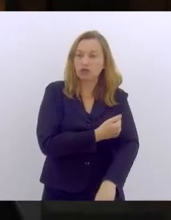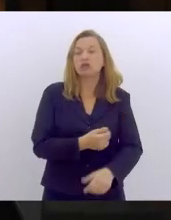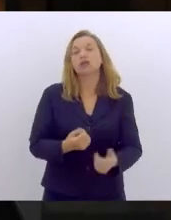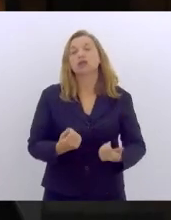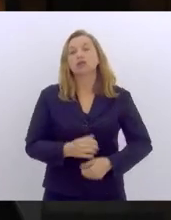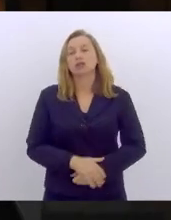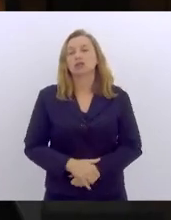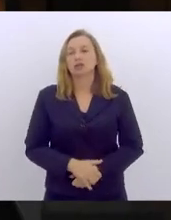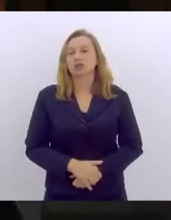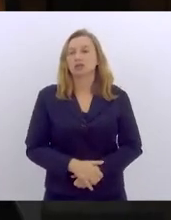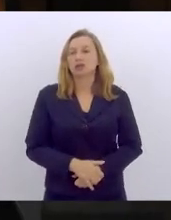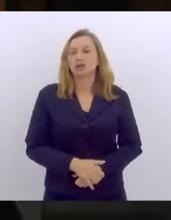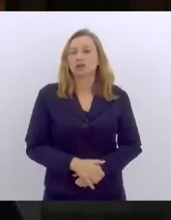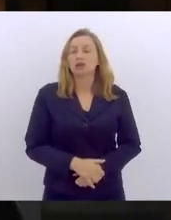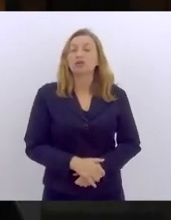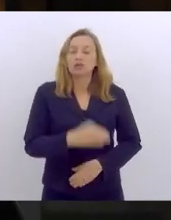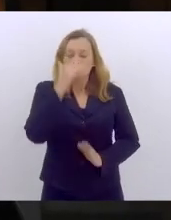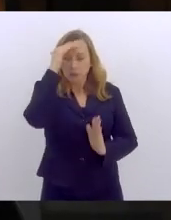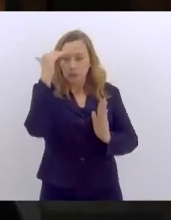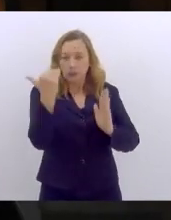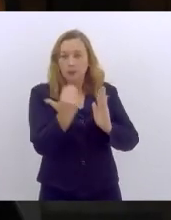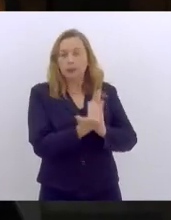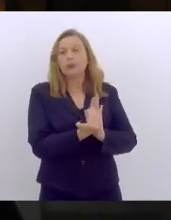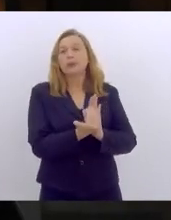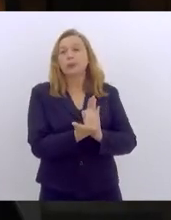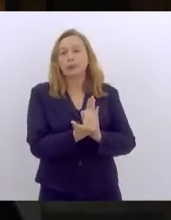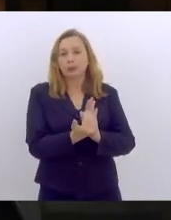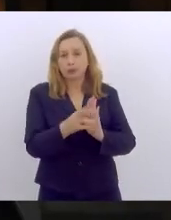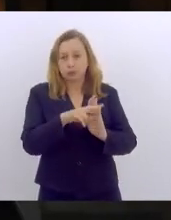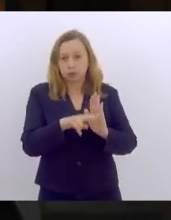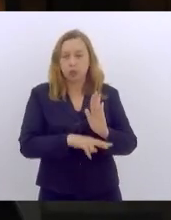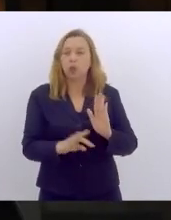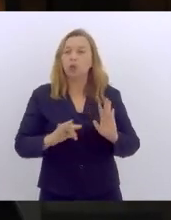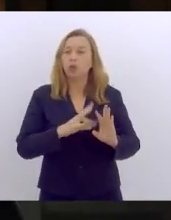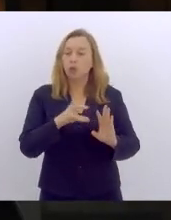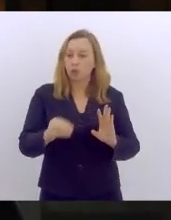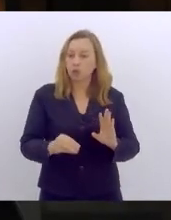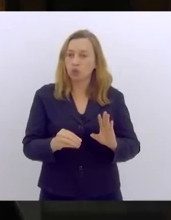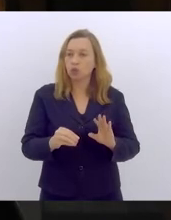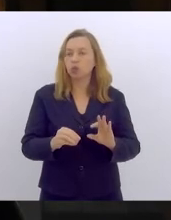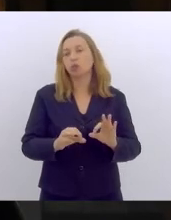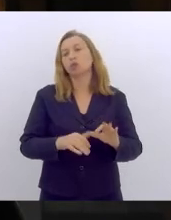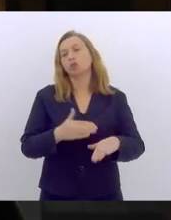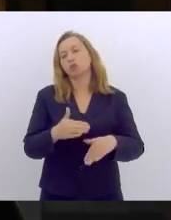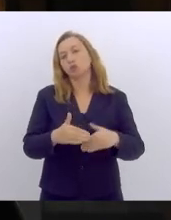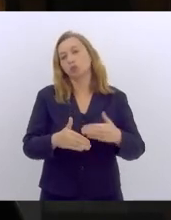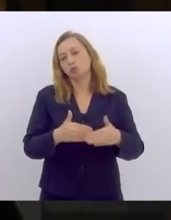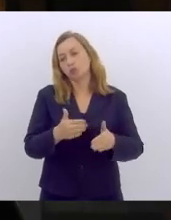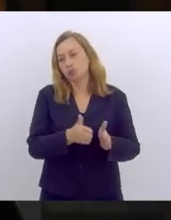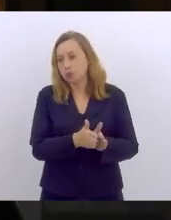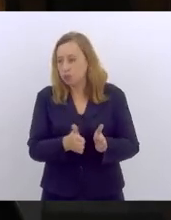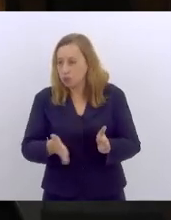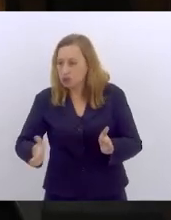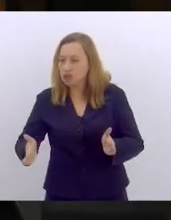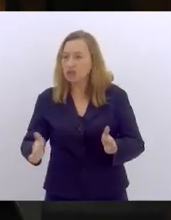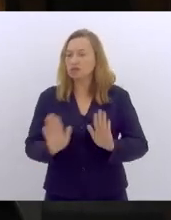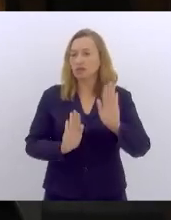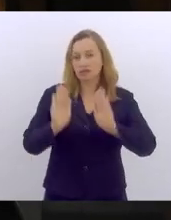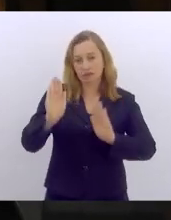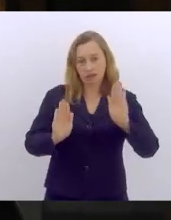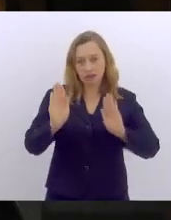deve ser obedecida em todo o processo seletivo, em todo o processo de